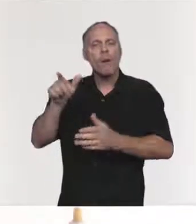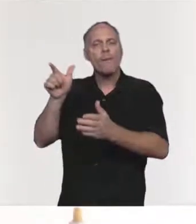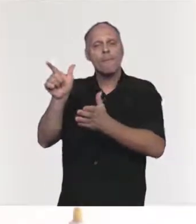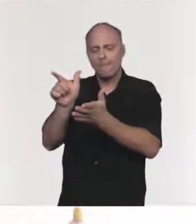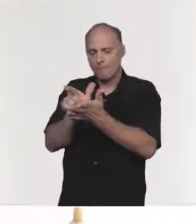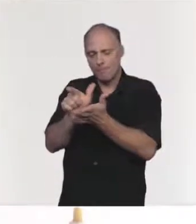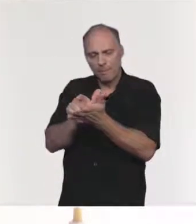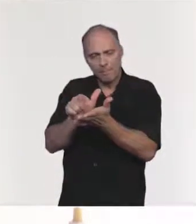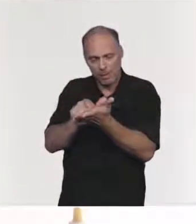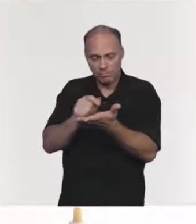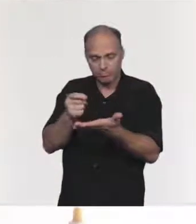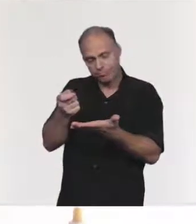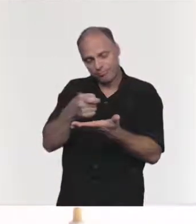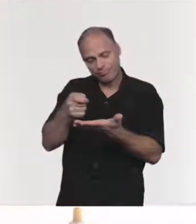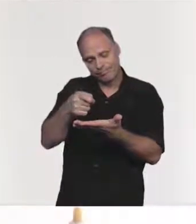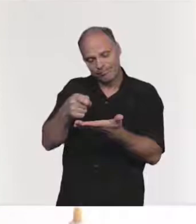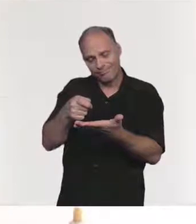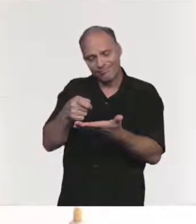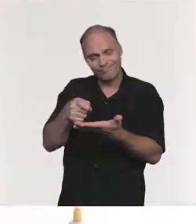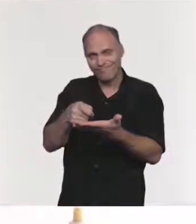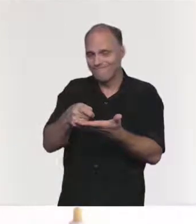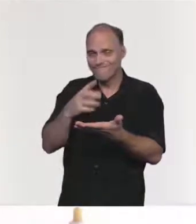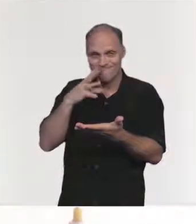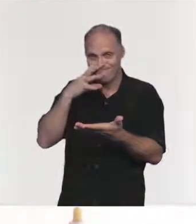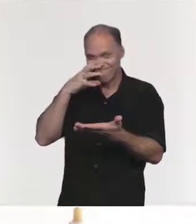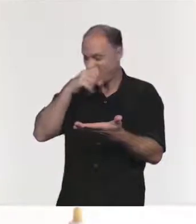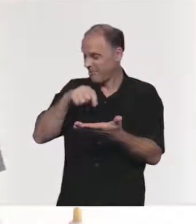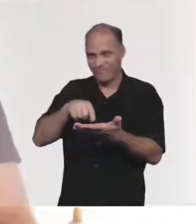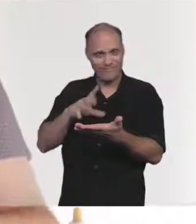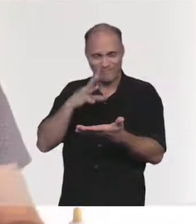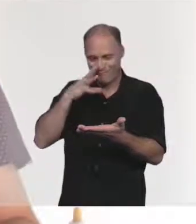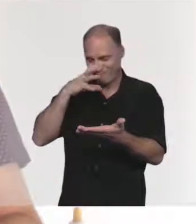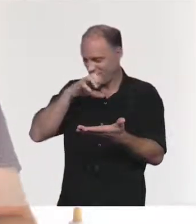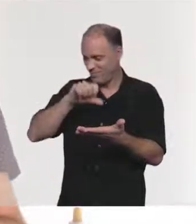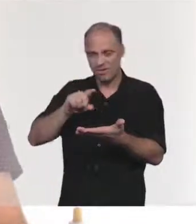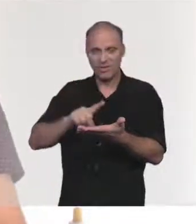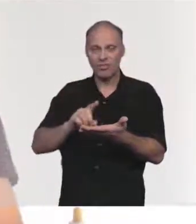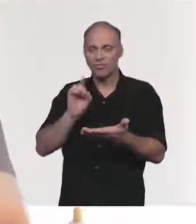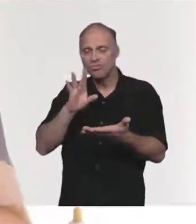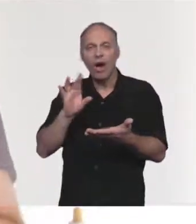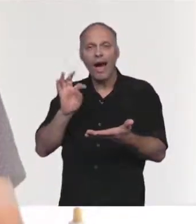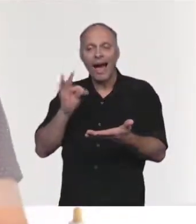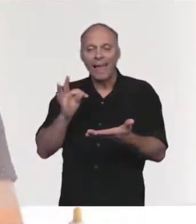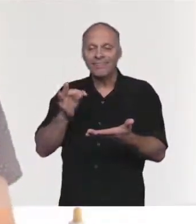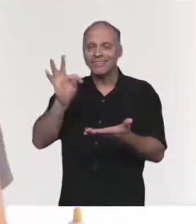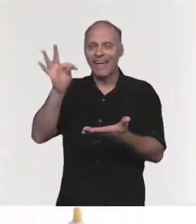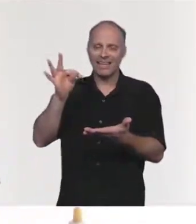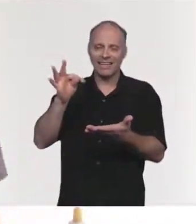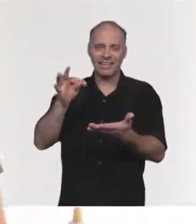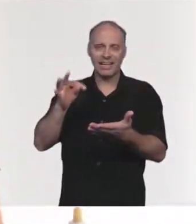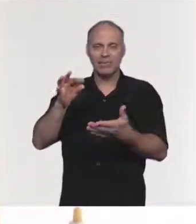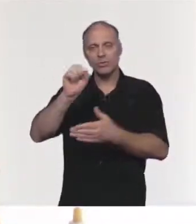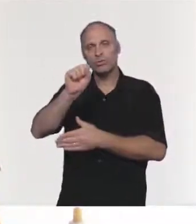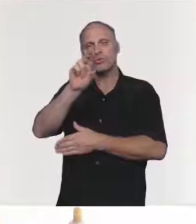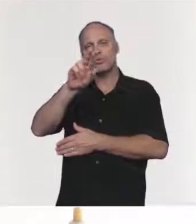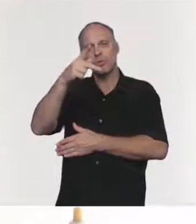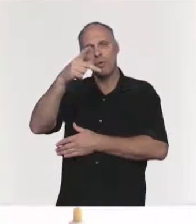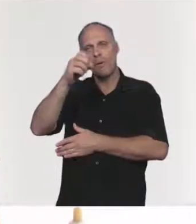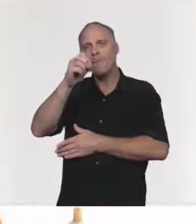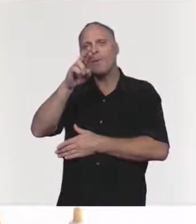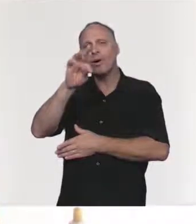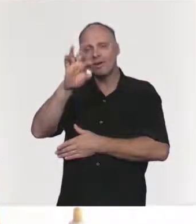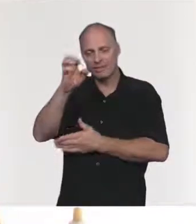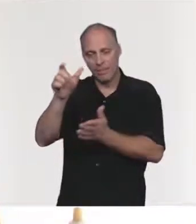o papel começou a não dar conta, né? Somente a técnica do desenho sobre um suporte começou a